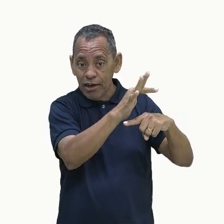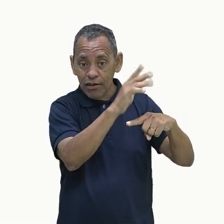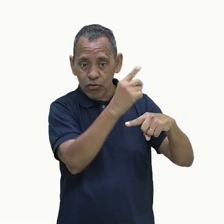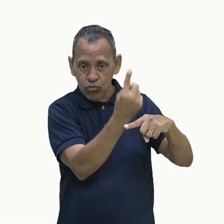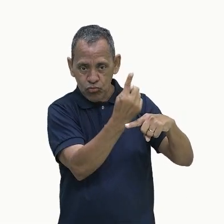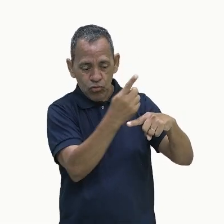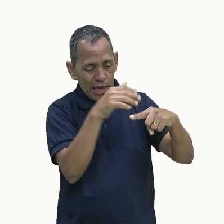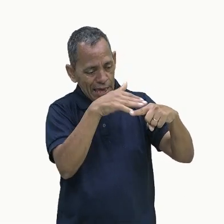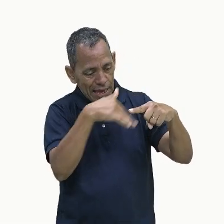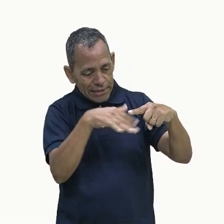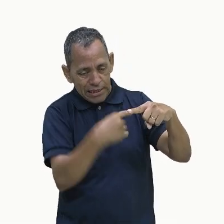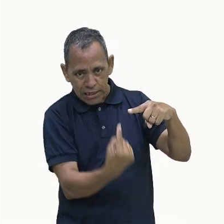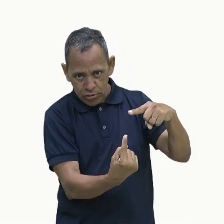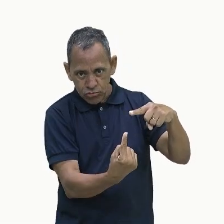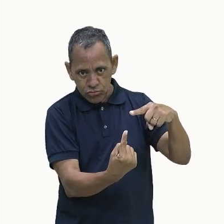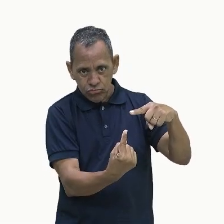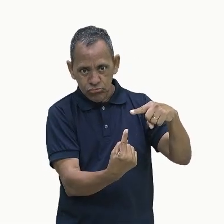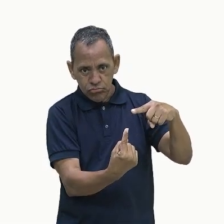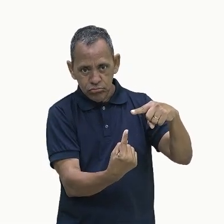1